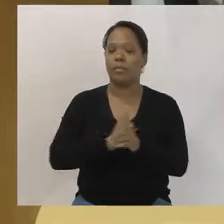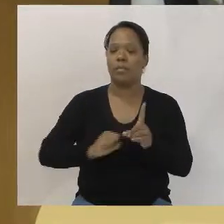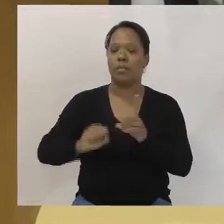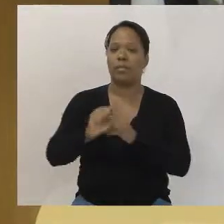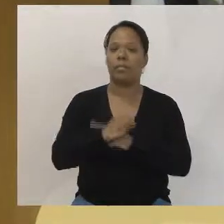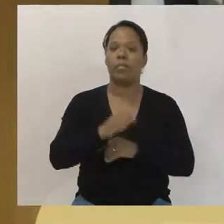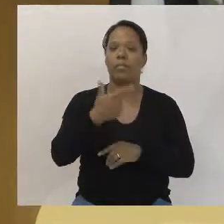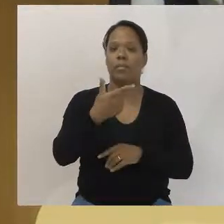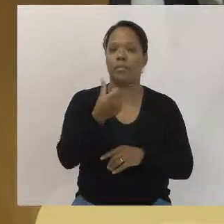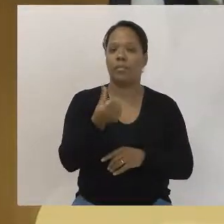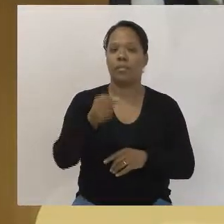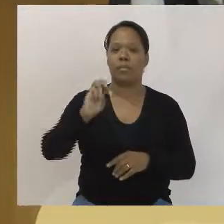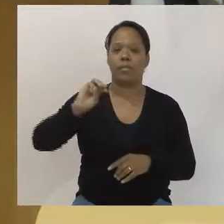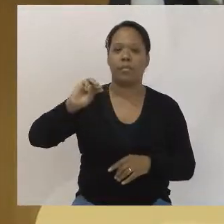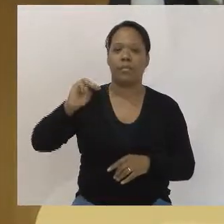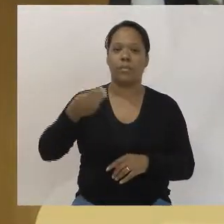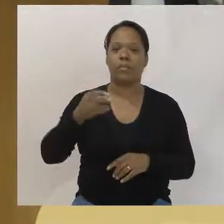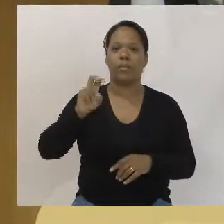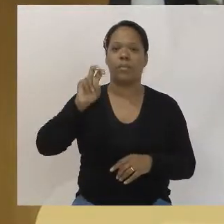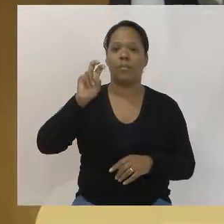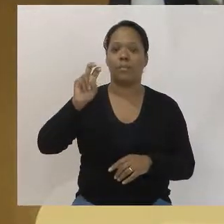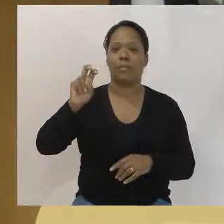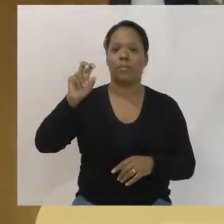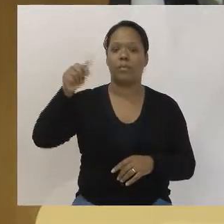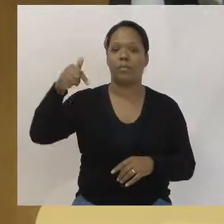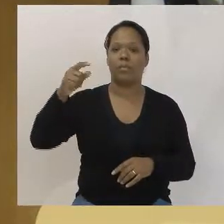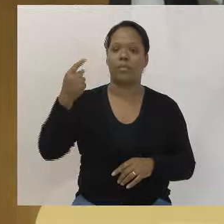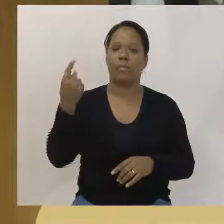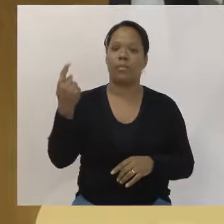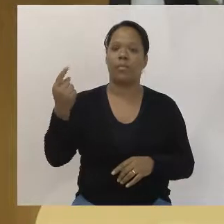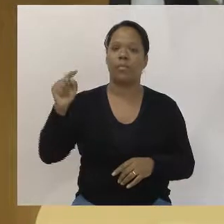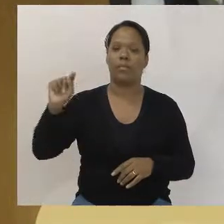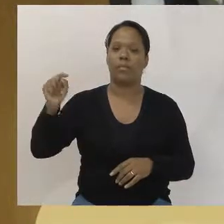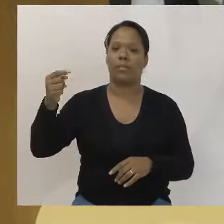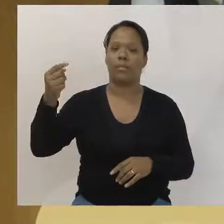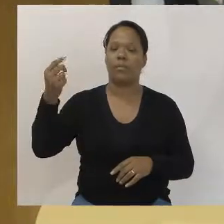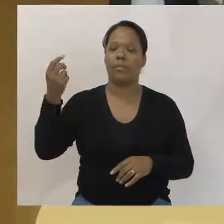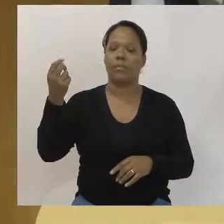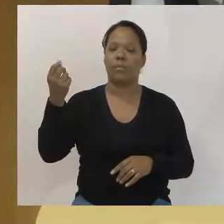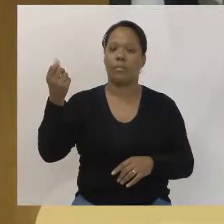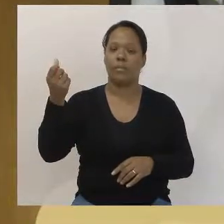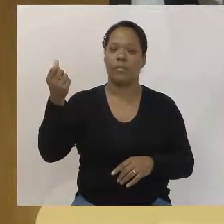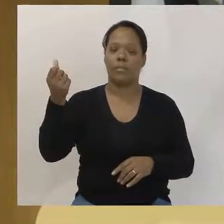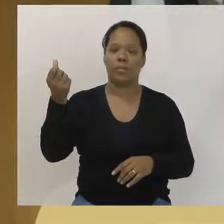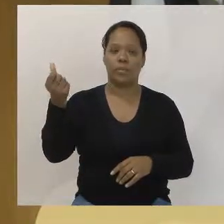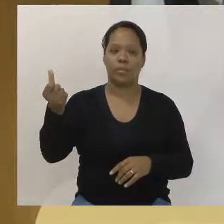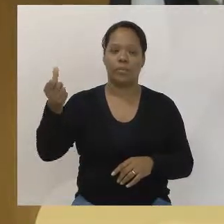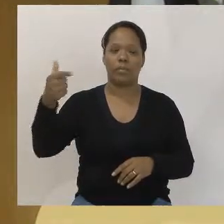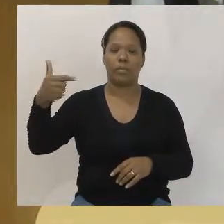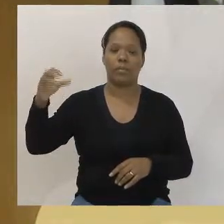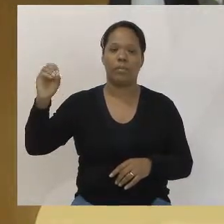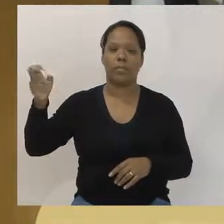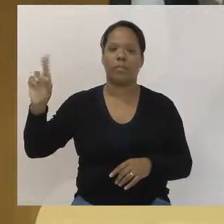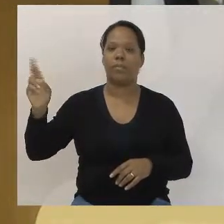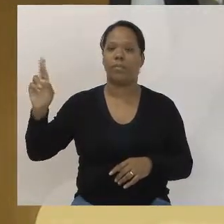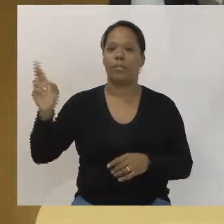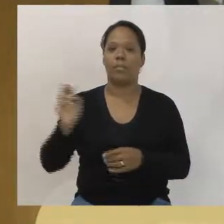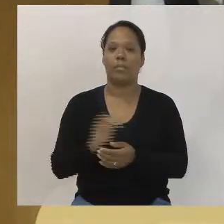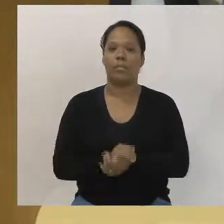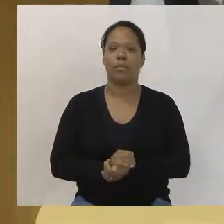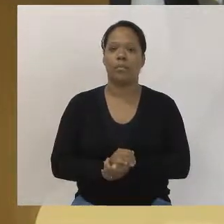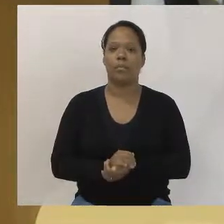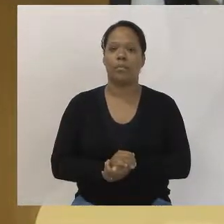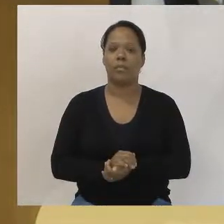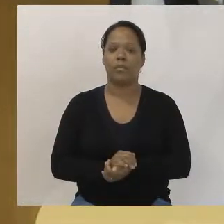26 milhões quinhentos e setenta e um mil seiscentos e vinte reais a